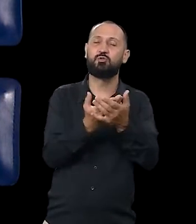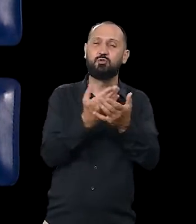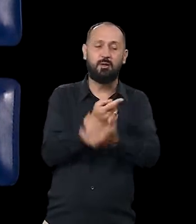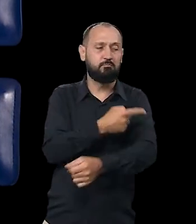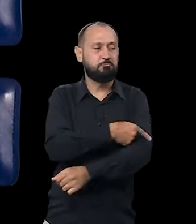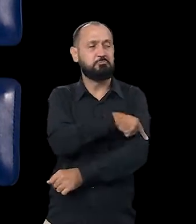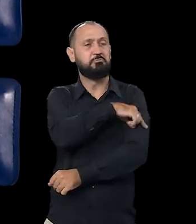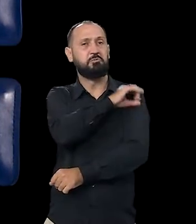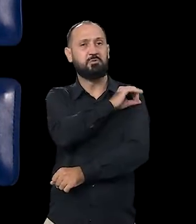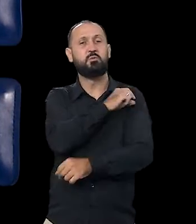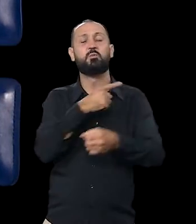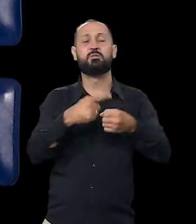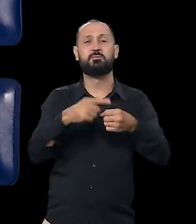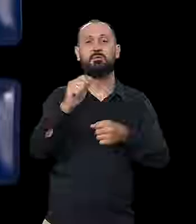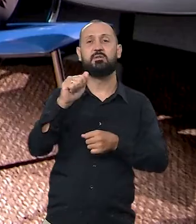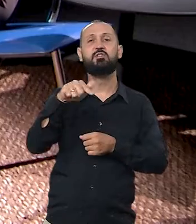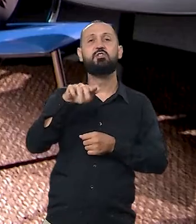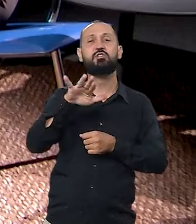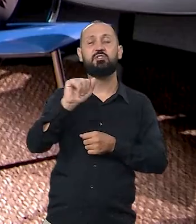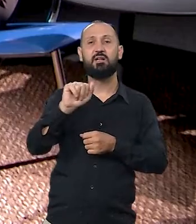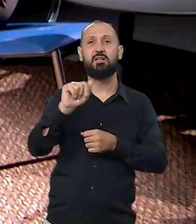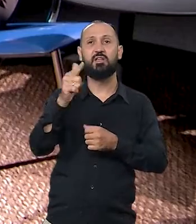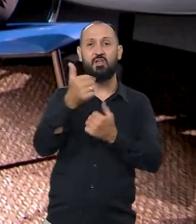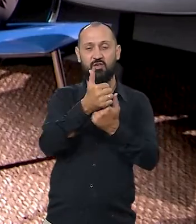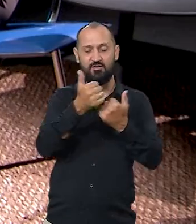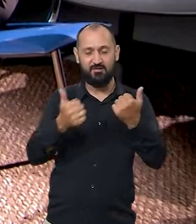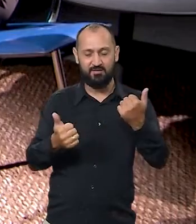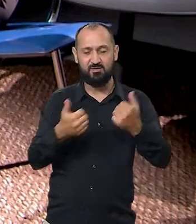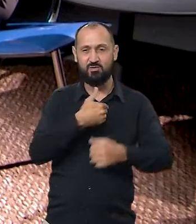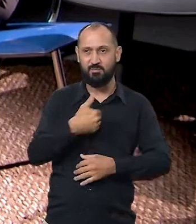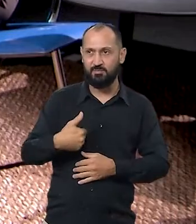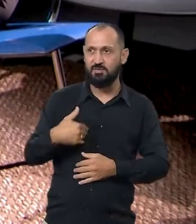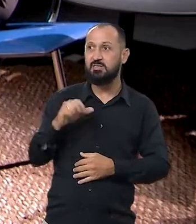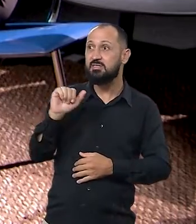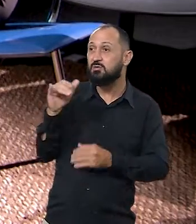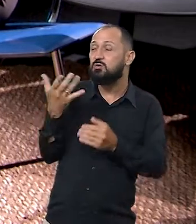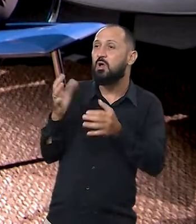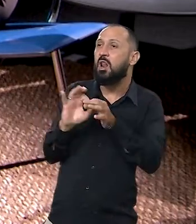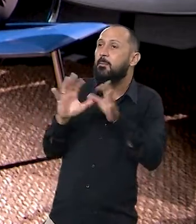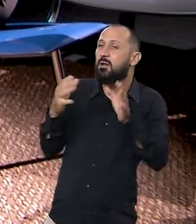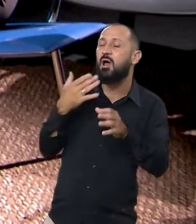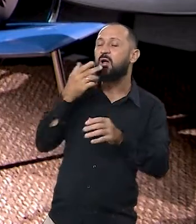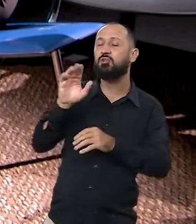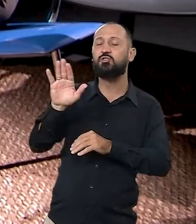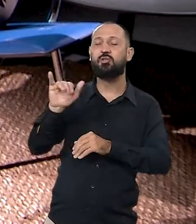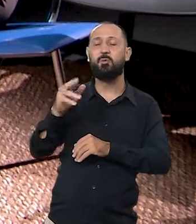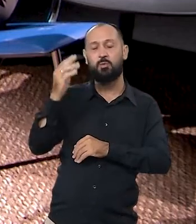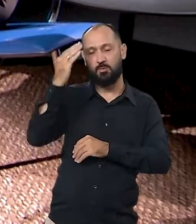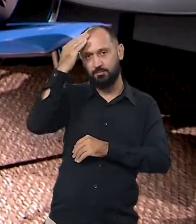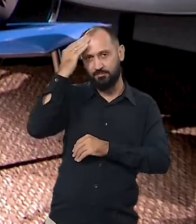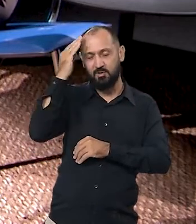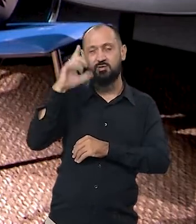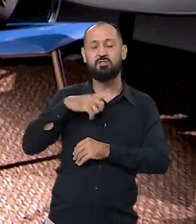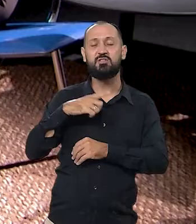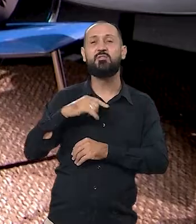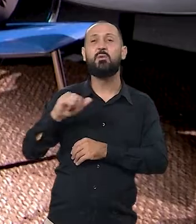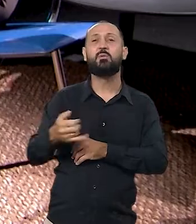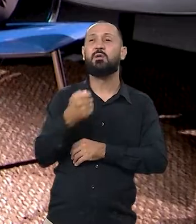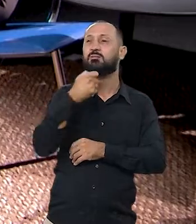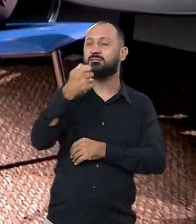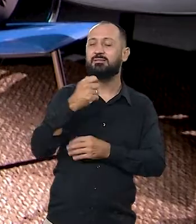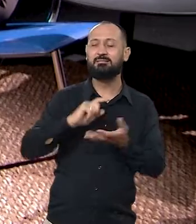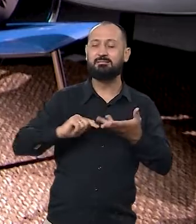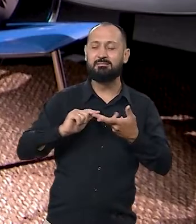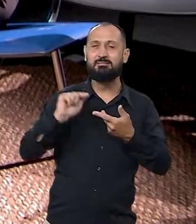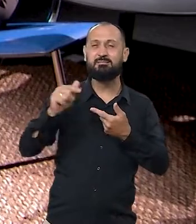o ginásio em Angélica. E, vice-governador, se o senhor permiti-lo chamá-lo de Barbosinha, claro. Eu já tive a oportunidade de